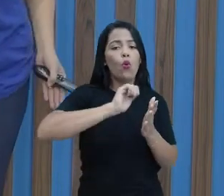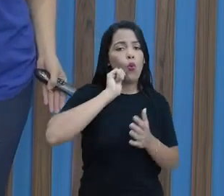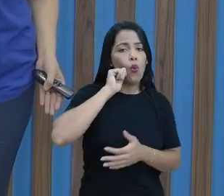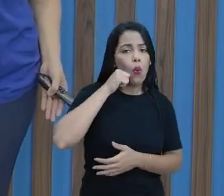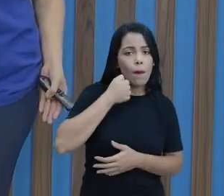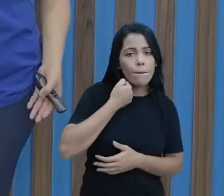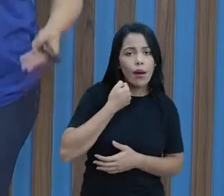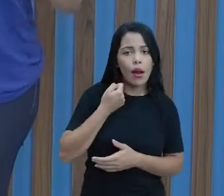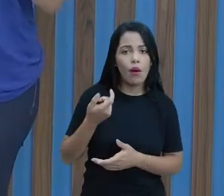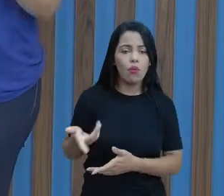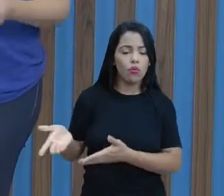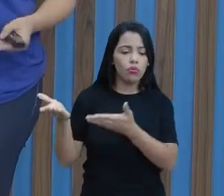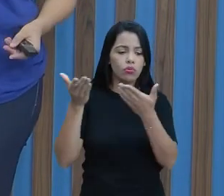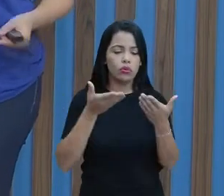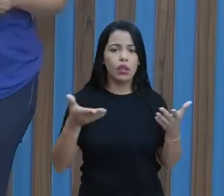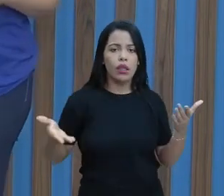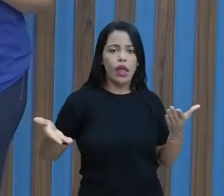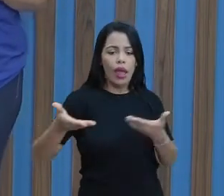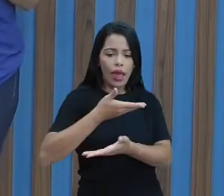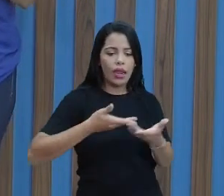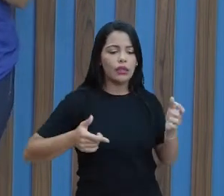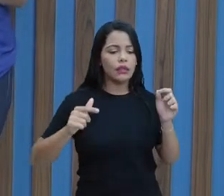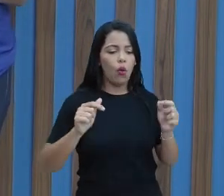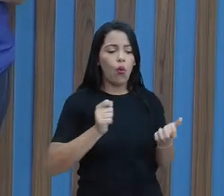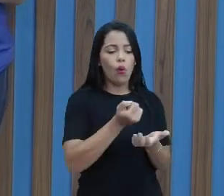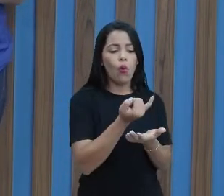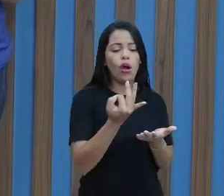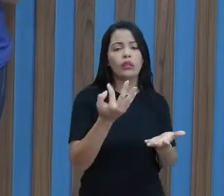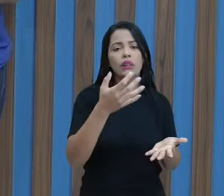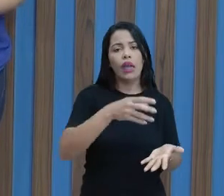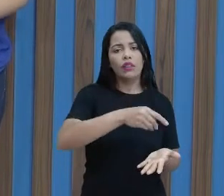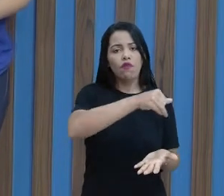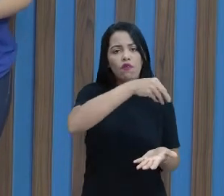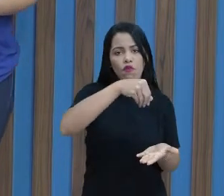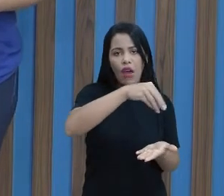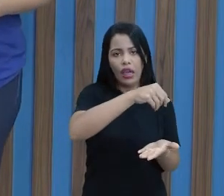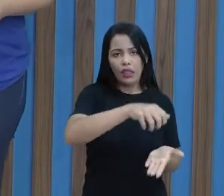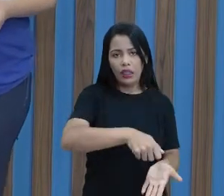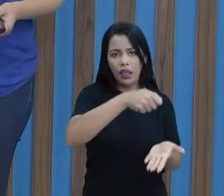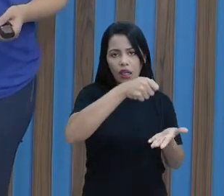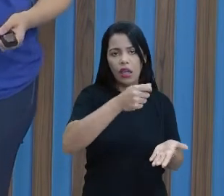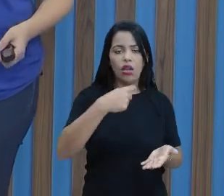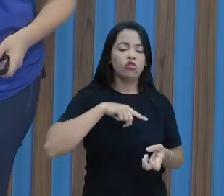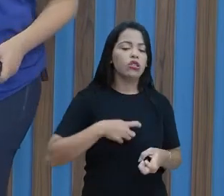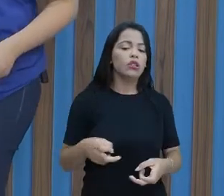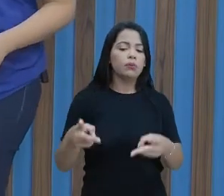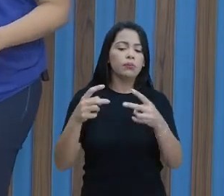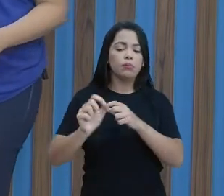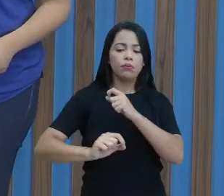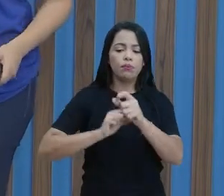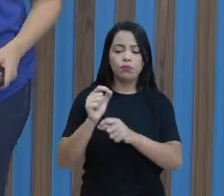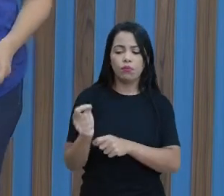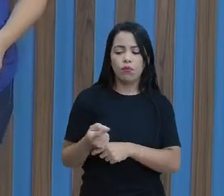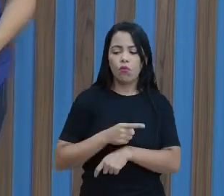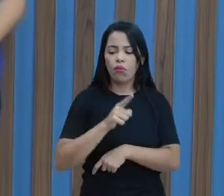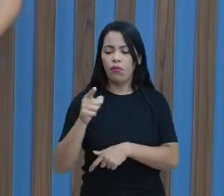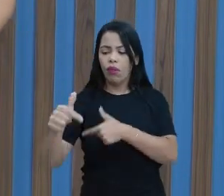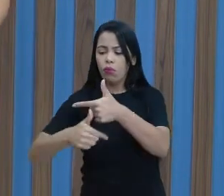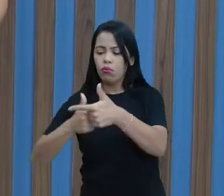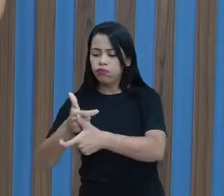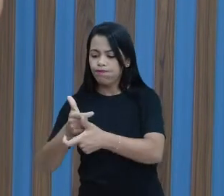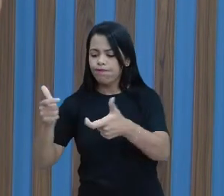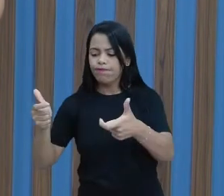da farinha, a gente já tinha percebido de que maneira eles estavam crescendo. Porém, a gente começa a concluir